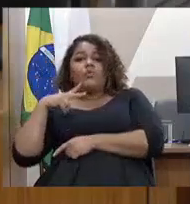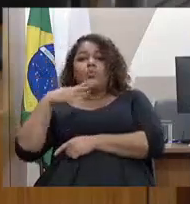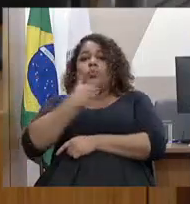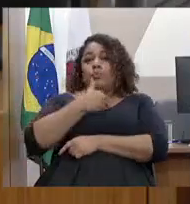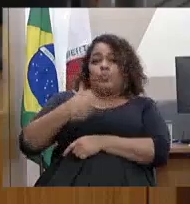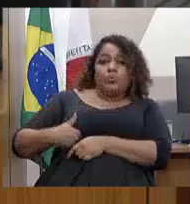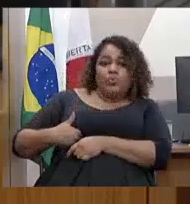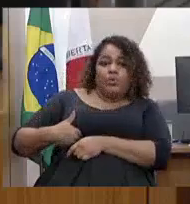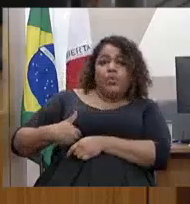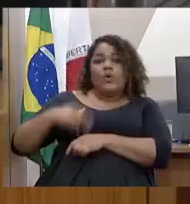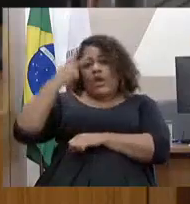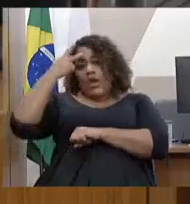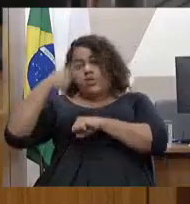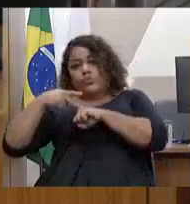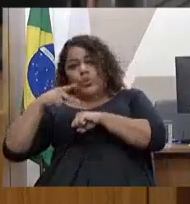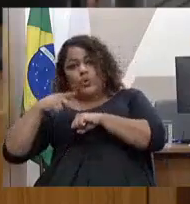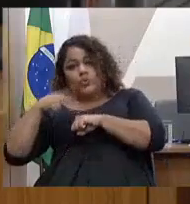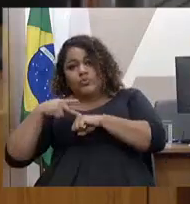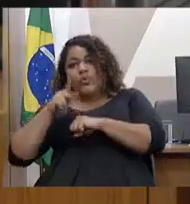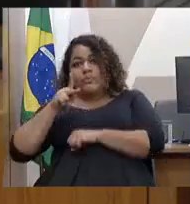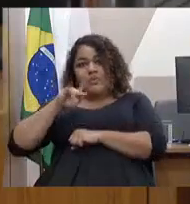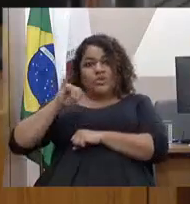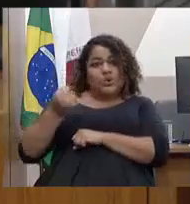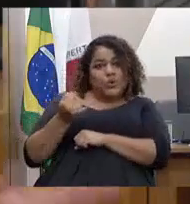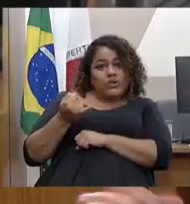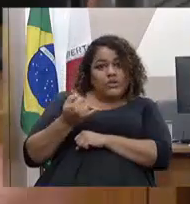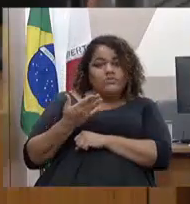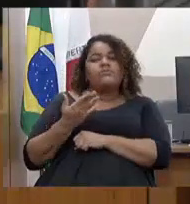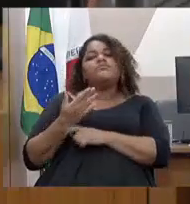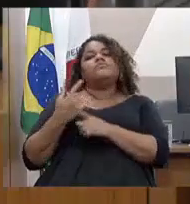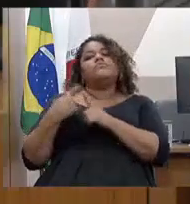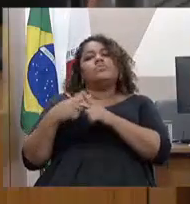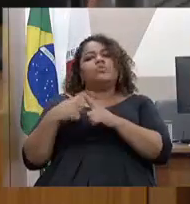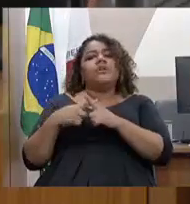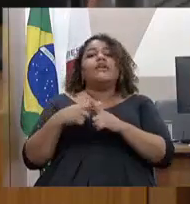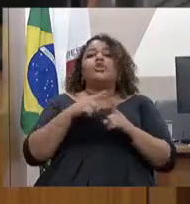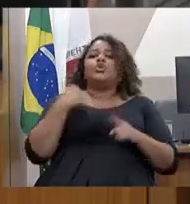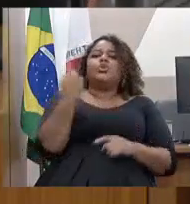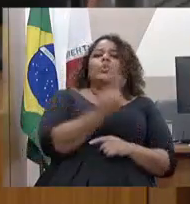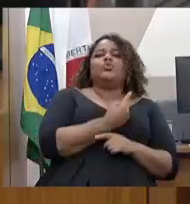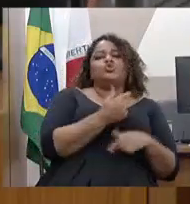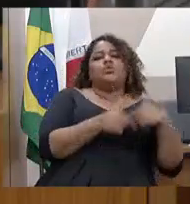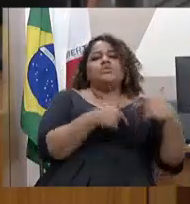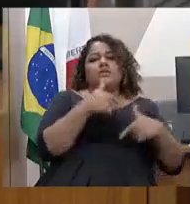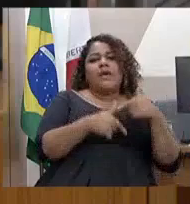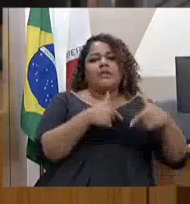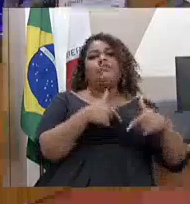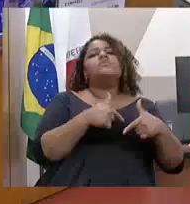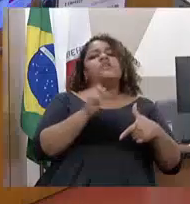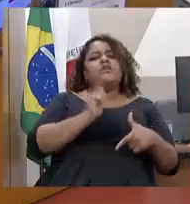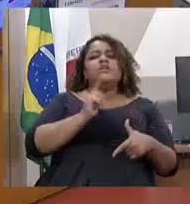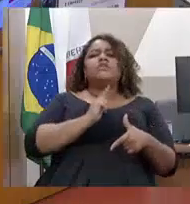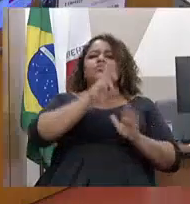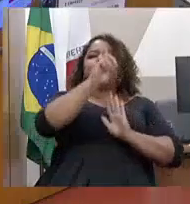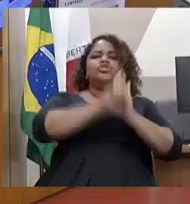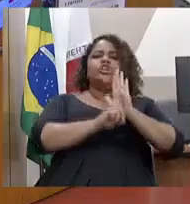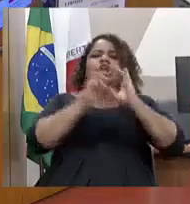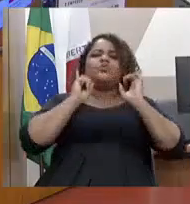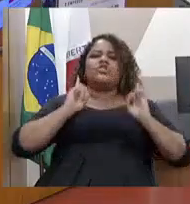CNPJ mas todos nós trabalhamos e quem trabalha merece respeito de realidade Como disse o Dr Marcelo